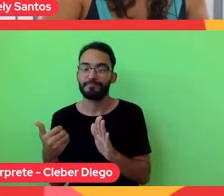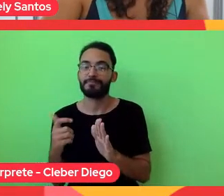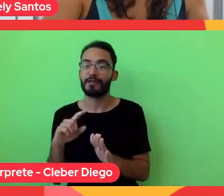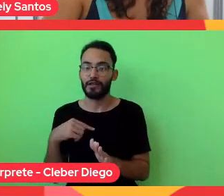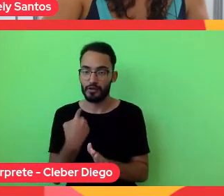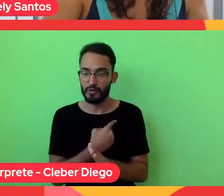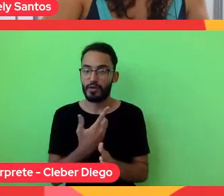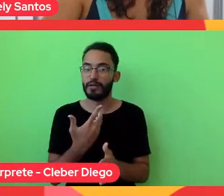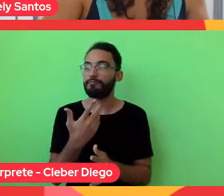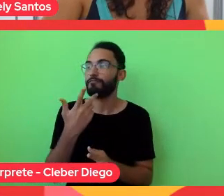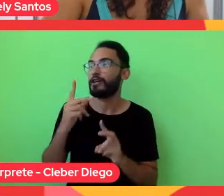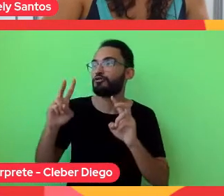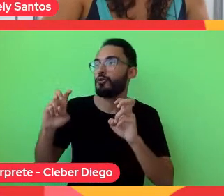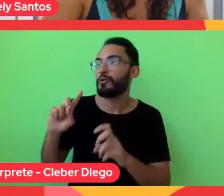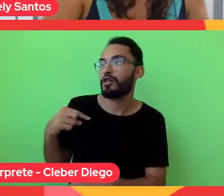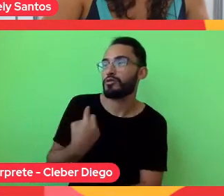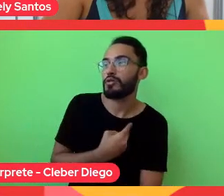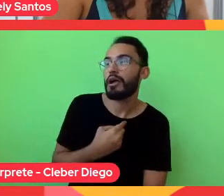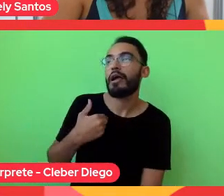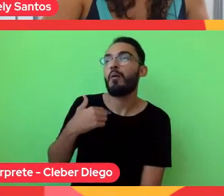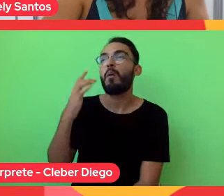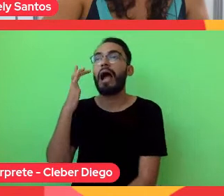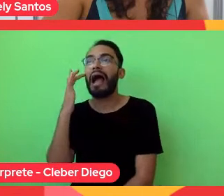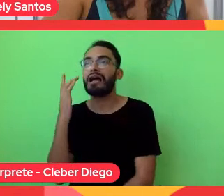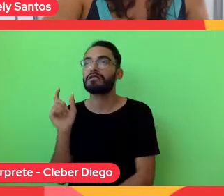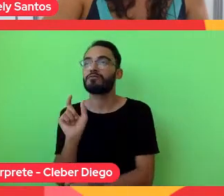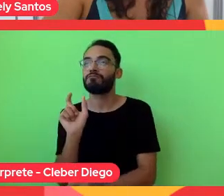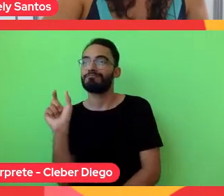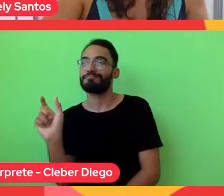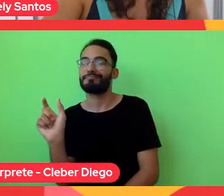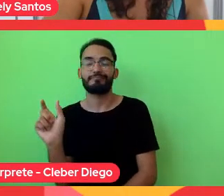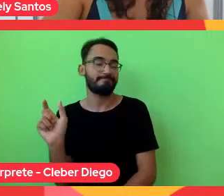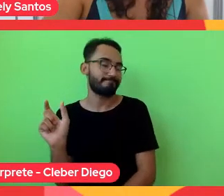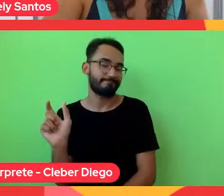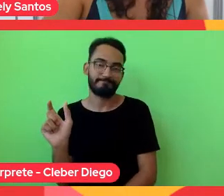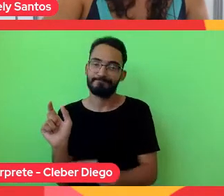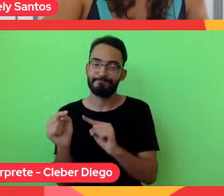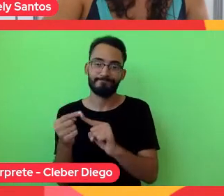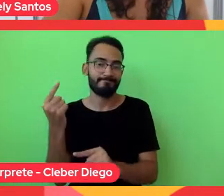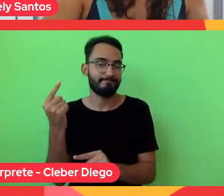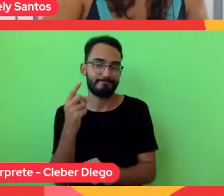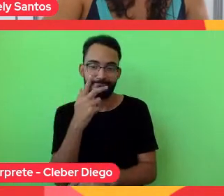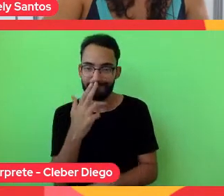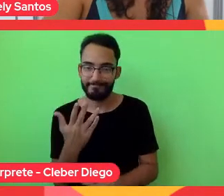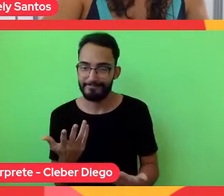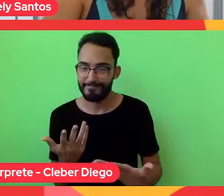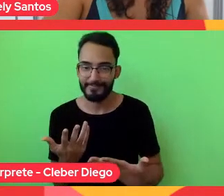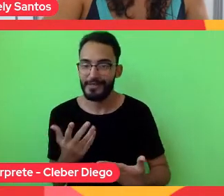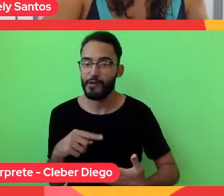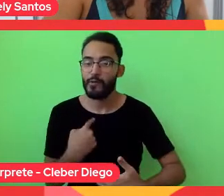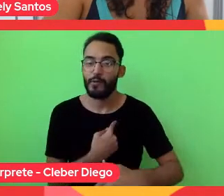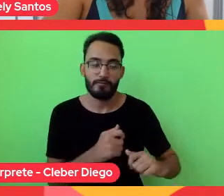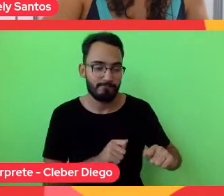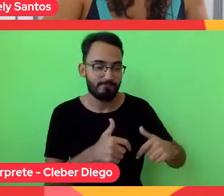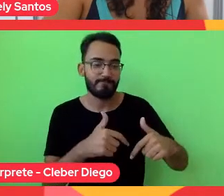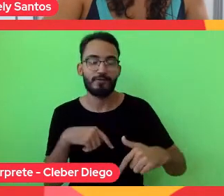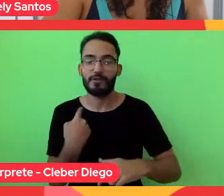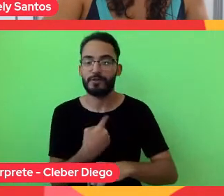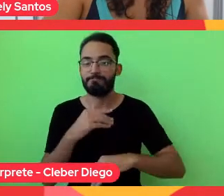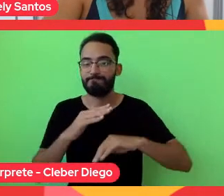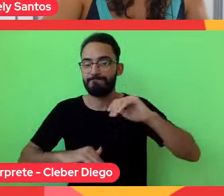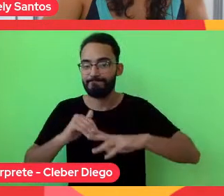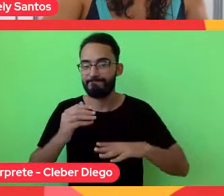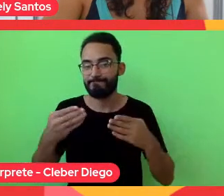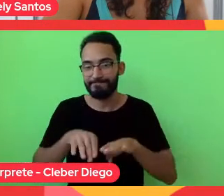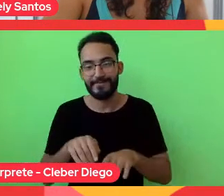sobre nós, né? E aí a gente coloca o acho no meio da frase e aí minimiza os nossos feitos, as nossas entregas. Então, não